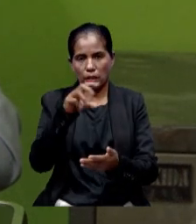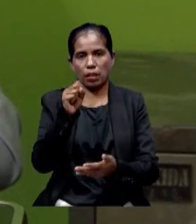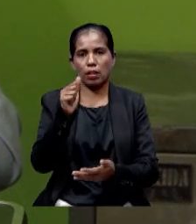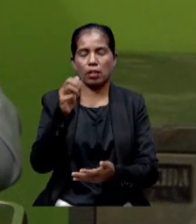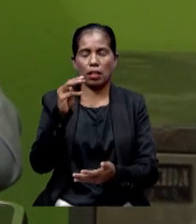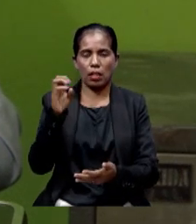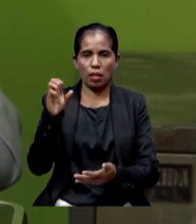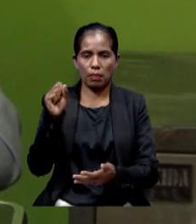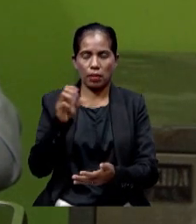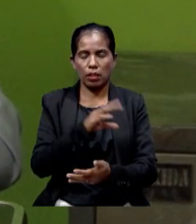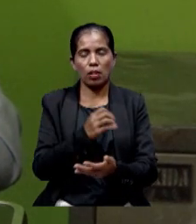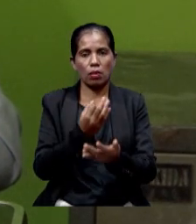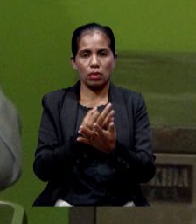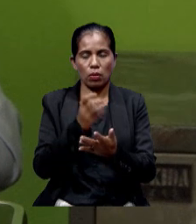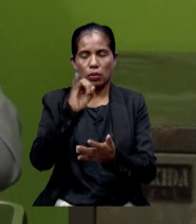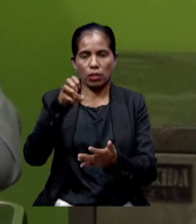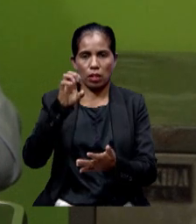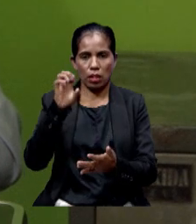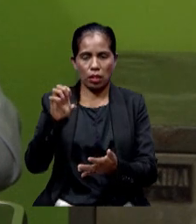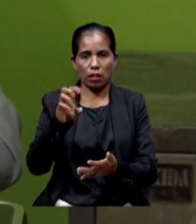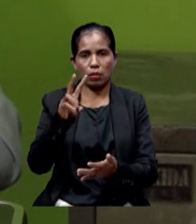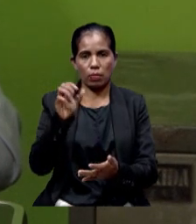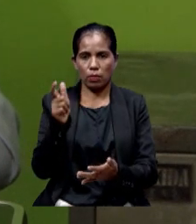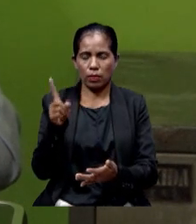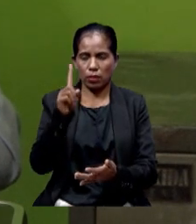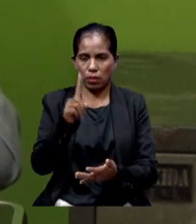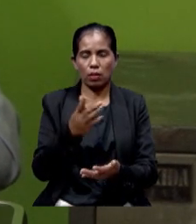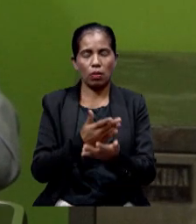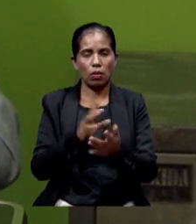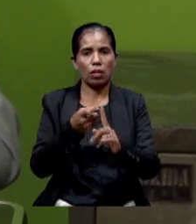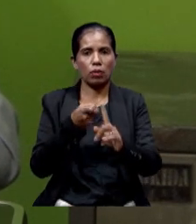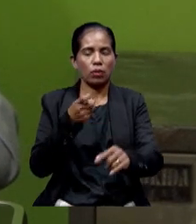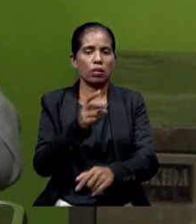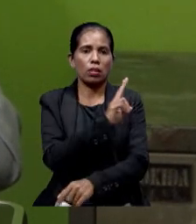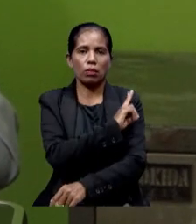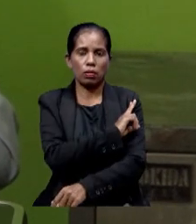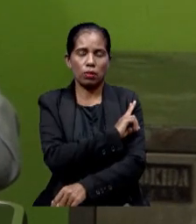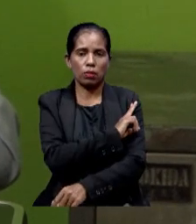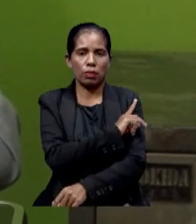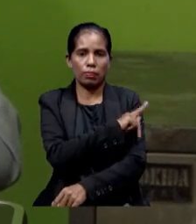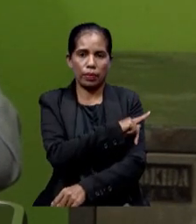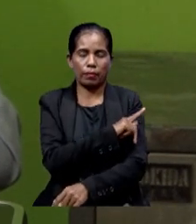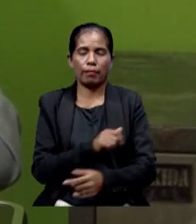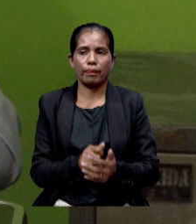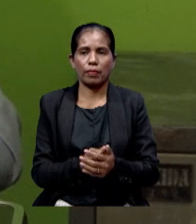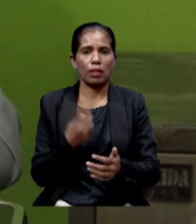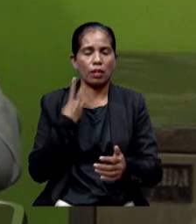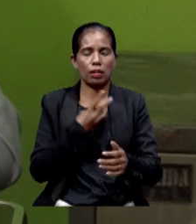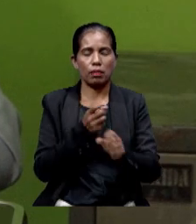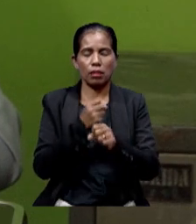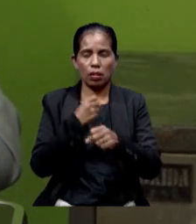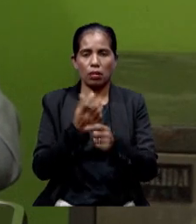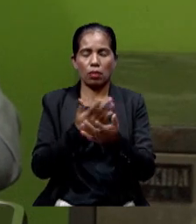ne orçamento geral do estado 2021 nia nebema compras lihu si UNDP além de ne itamos halo compras iha rai